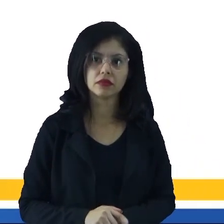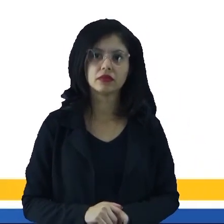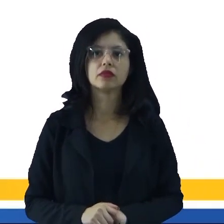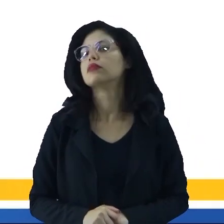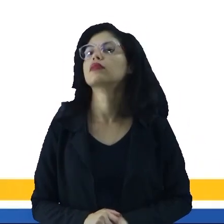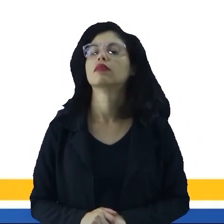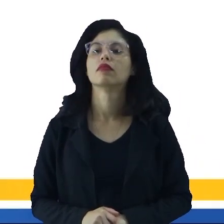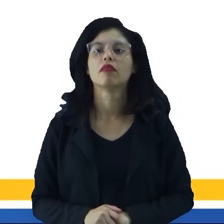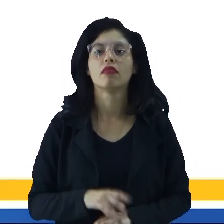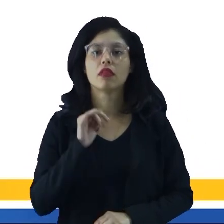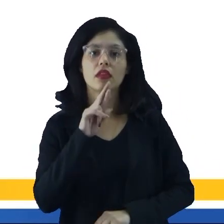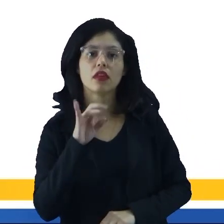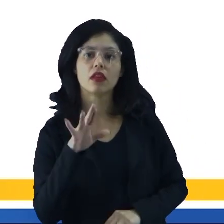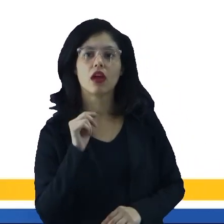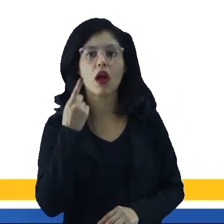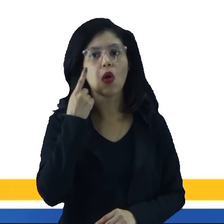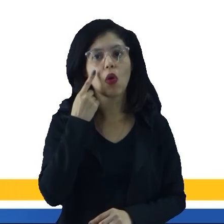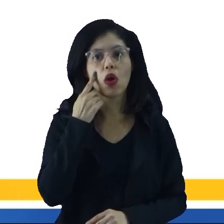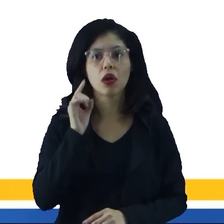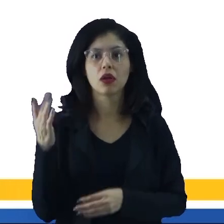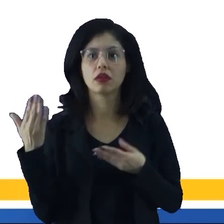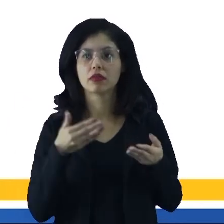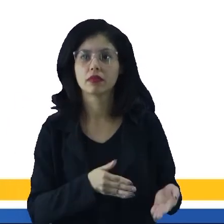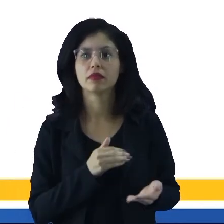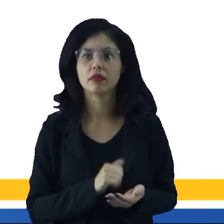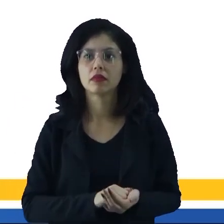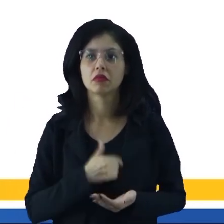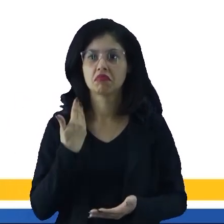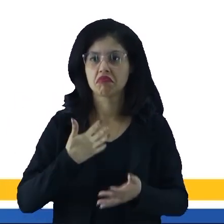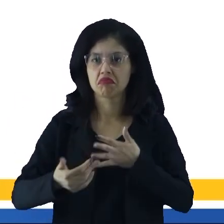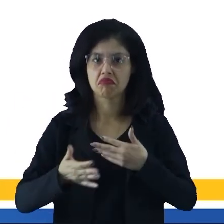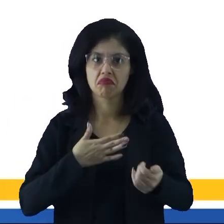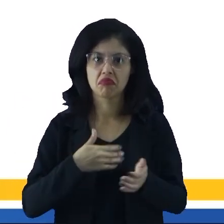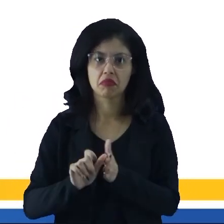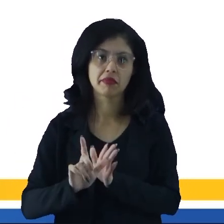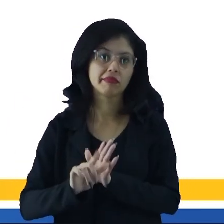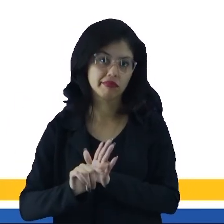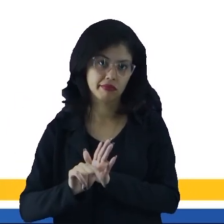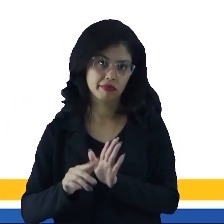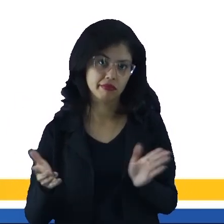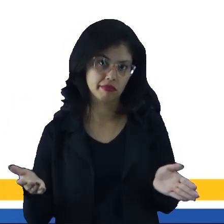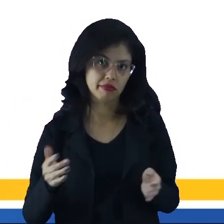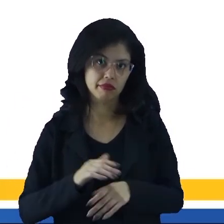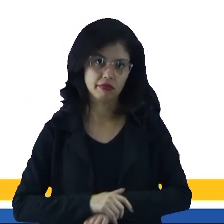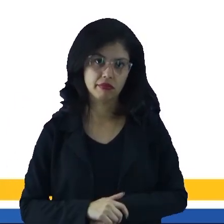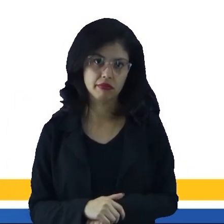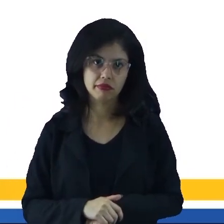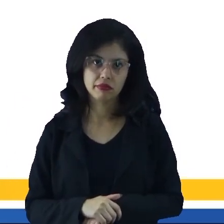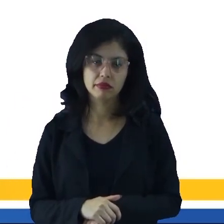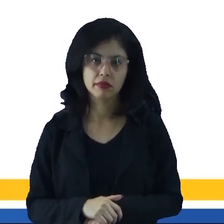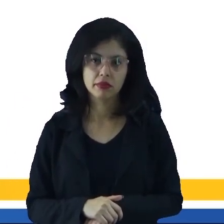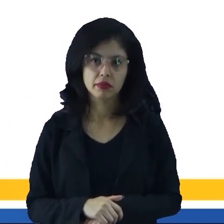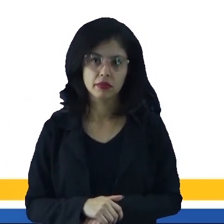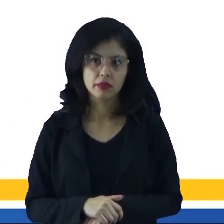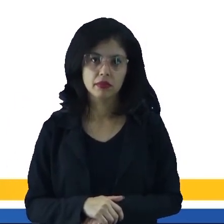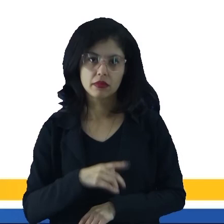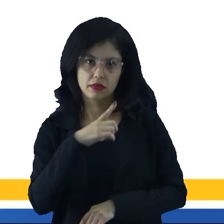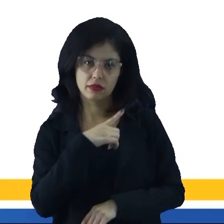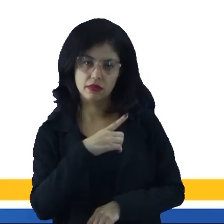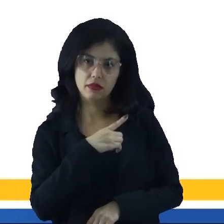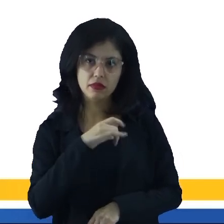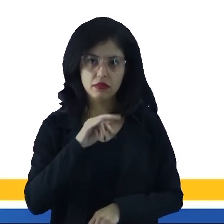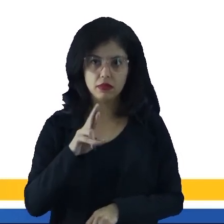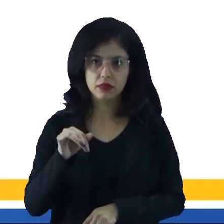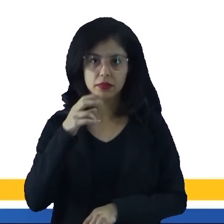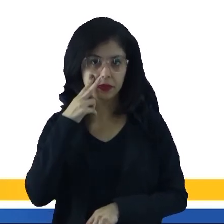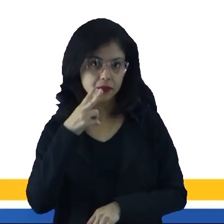Olha a ironia aí, ó. Olha só quem chegou, não está nem um pouco atrasado. Então tem ironia aí, né?